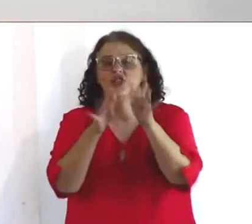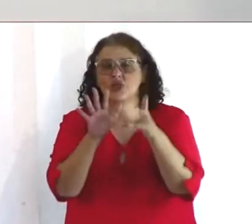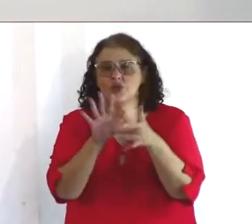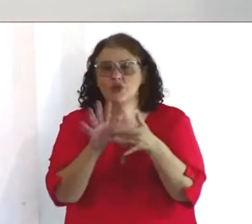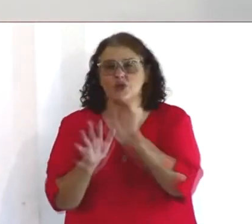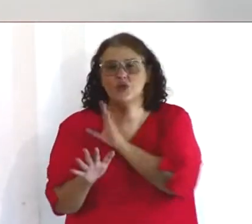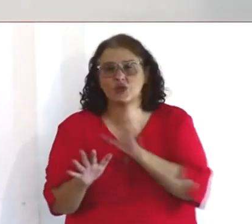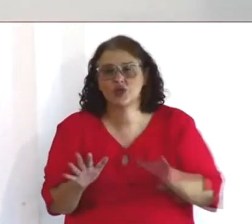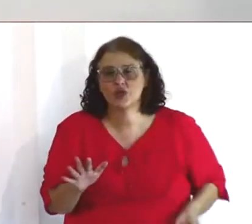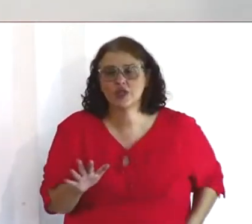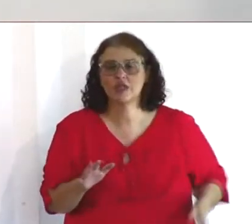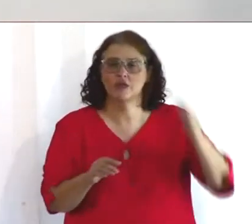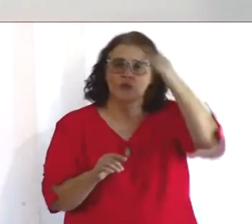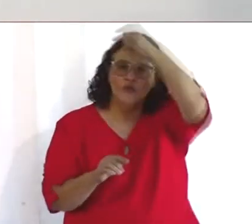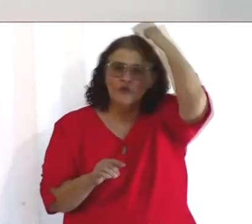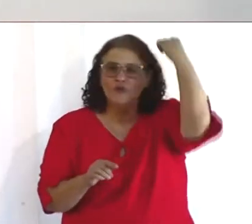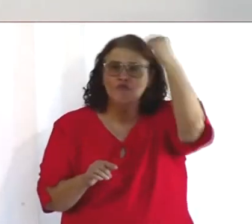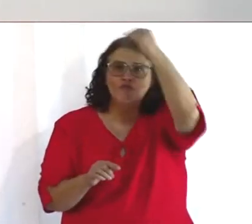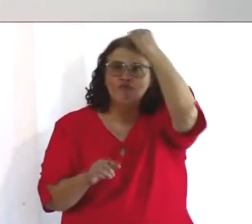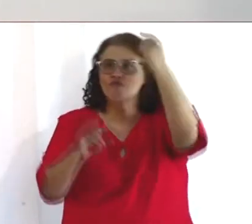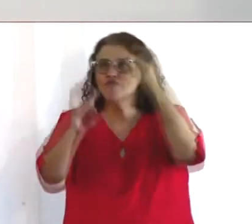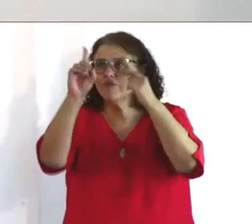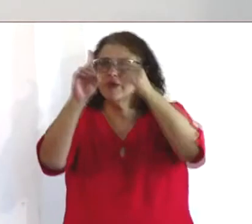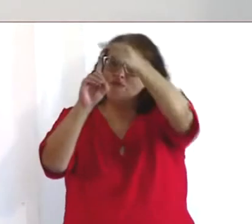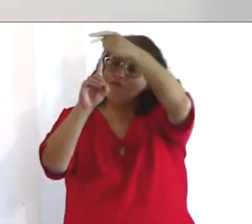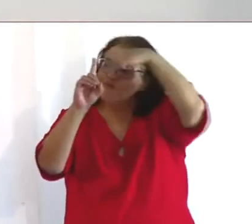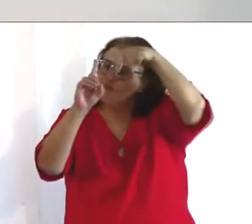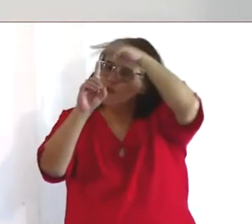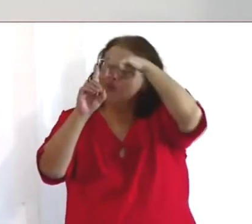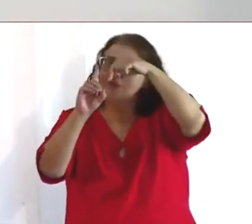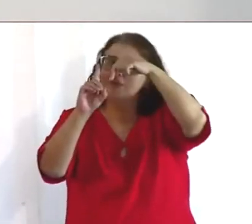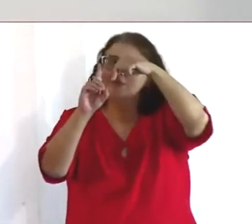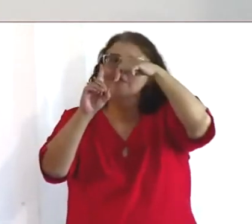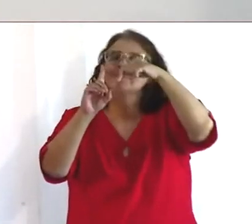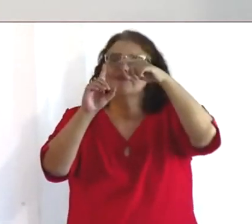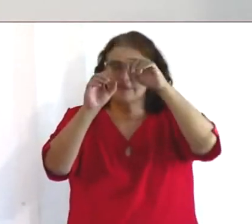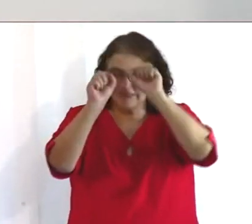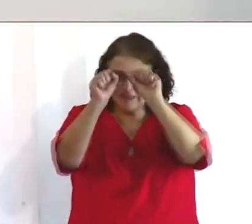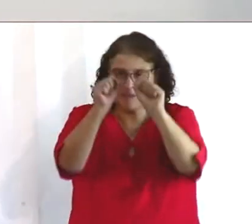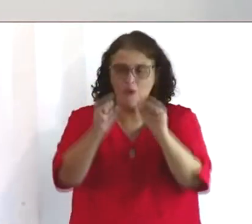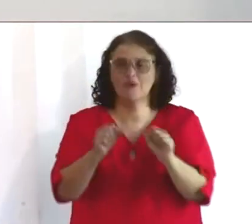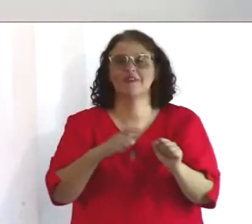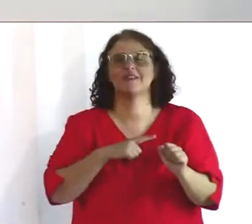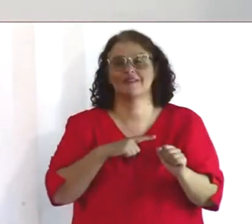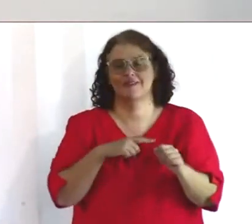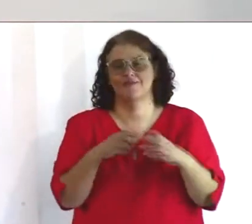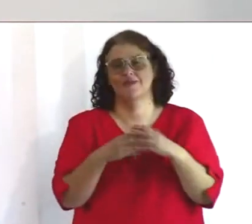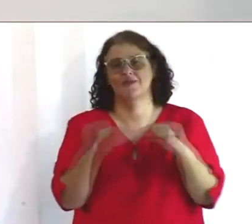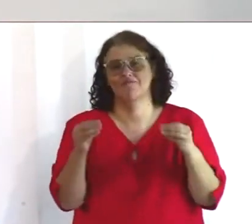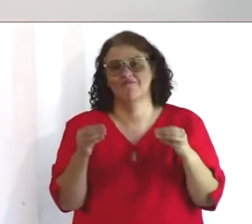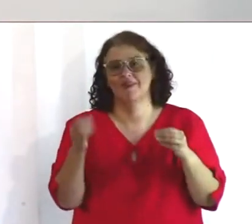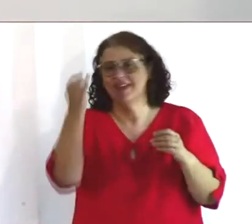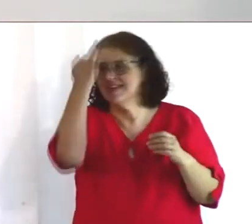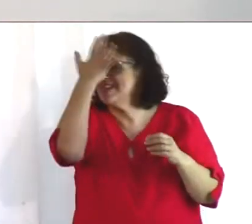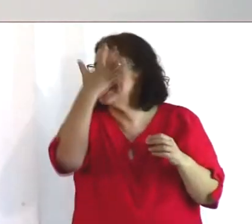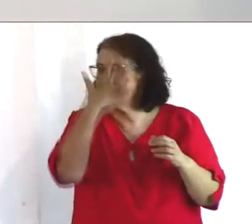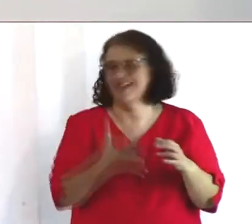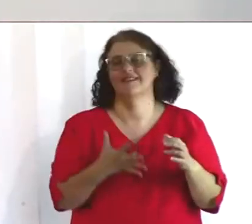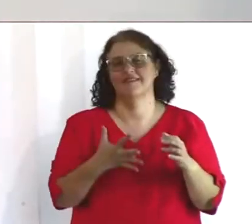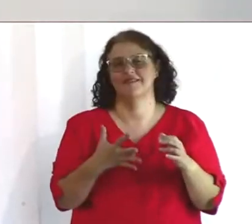Deus, tem poder sobre as trevas. E isso teologicamente é graça, poder, tem a ver